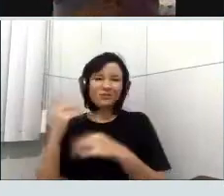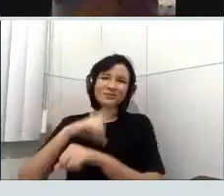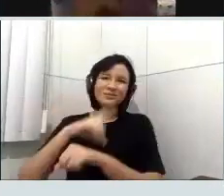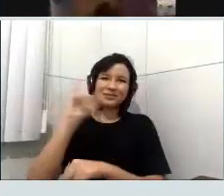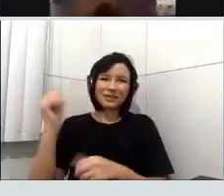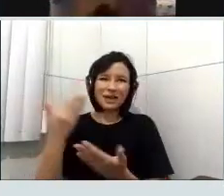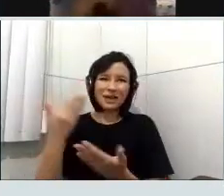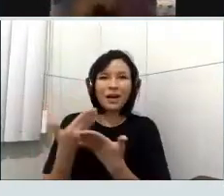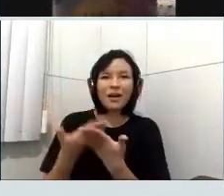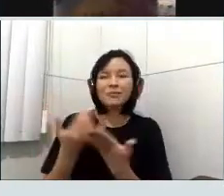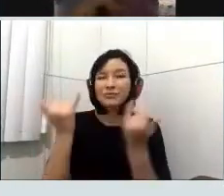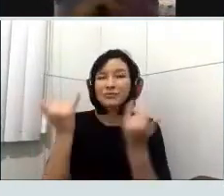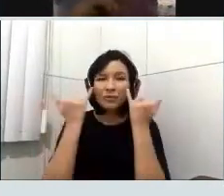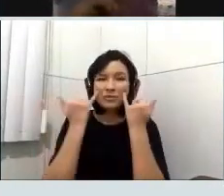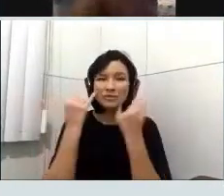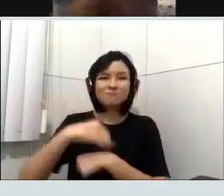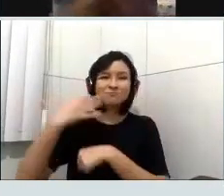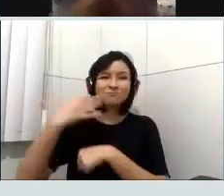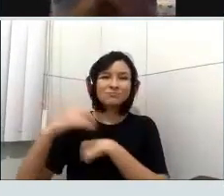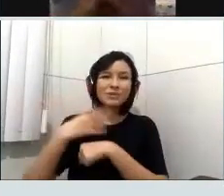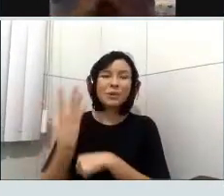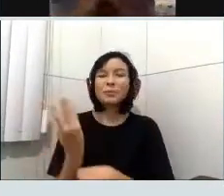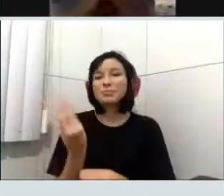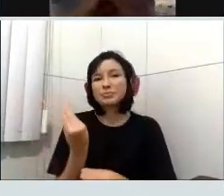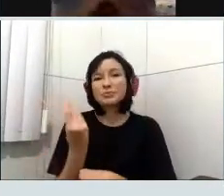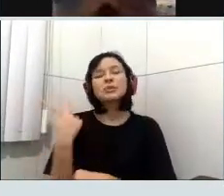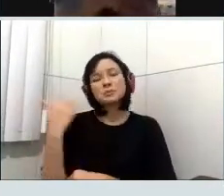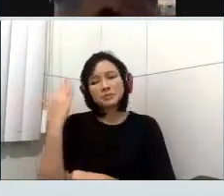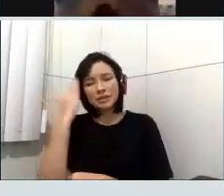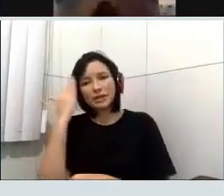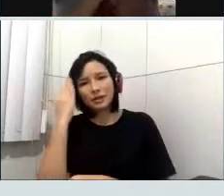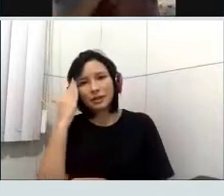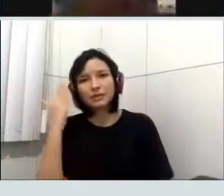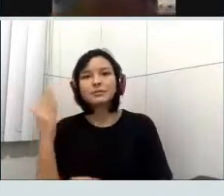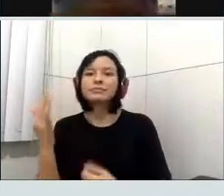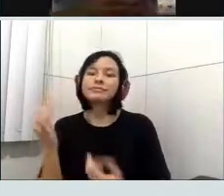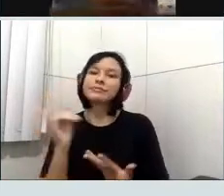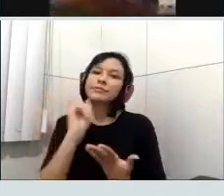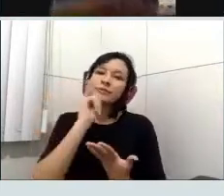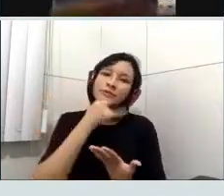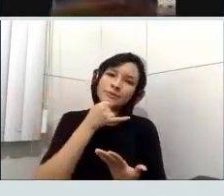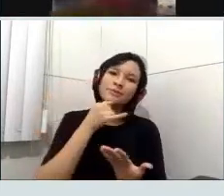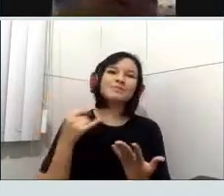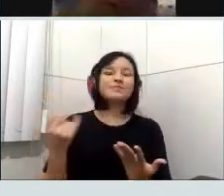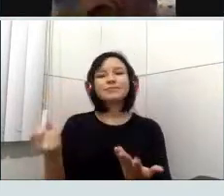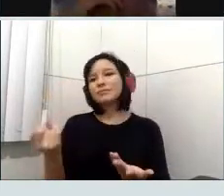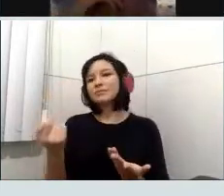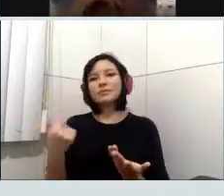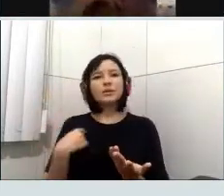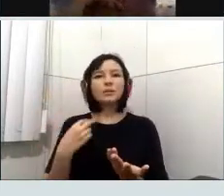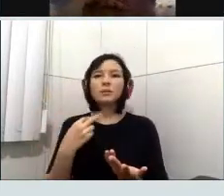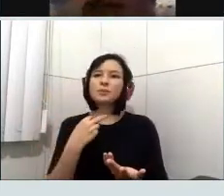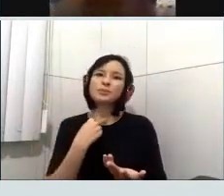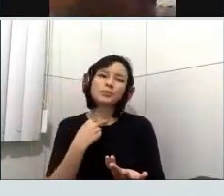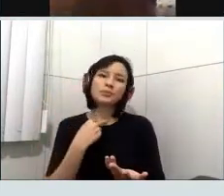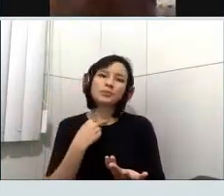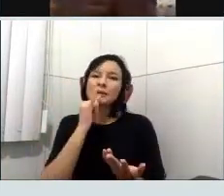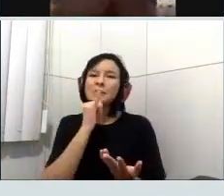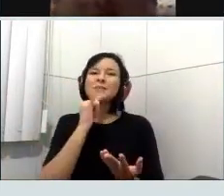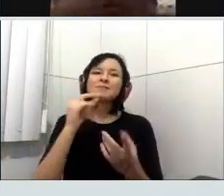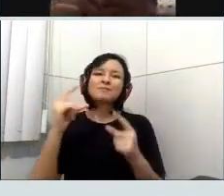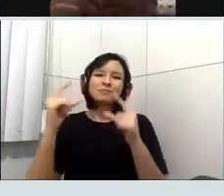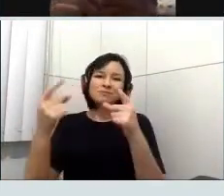muita informação, eu tenho plena consciência disso, mas 50 minutos, infelizmente, não tenho como mastigar com vocês, mas eu